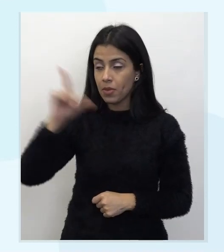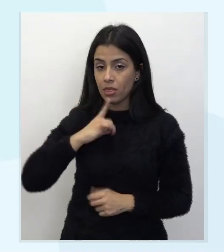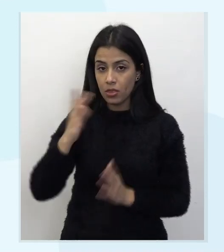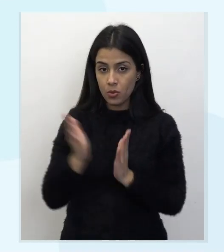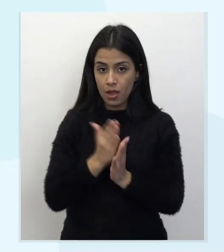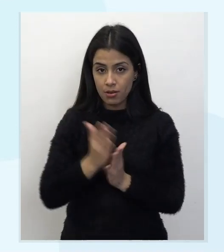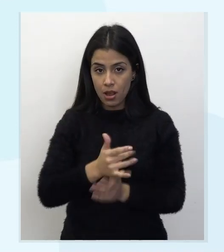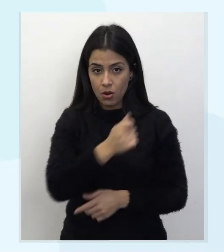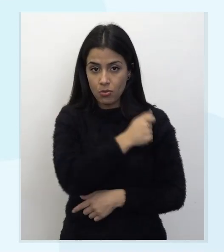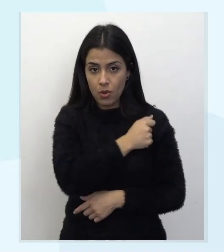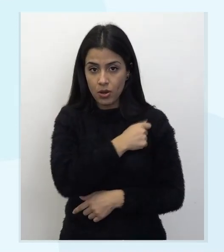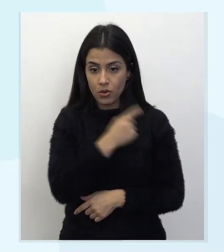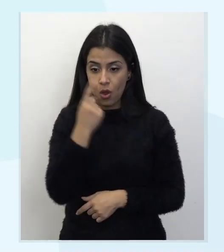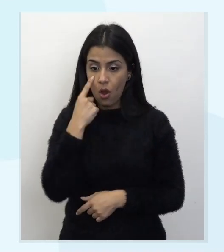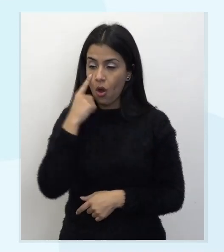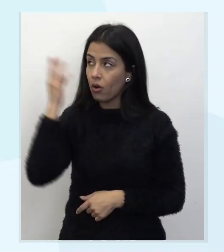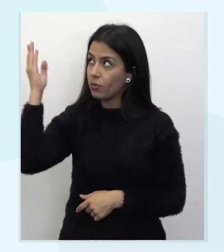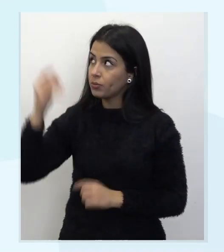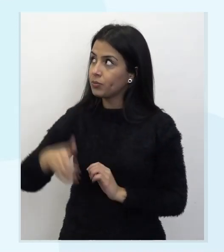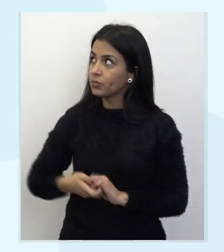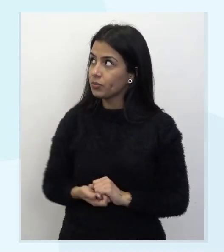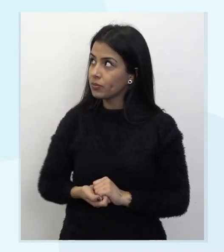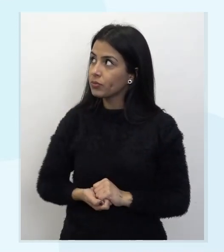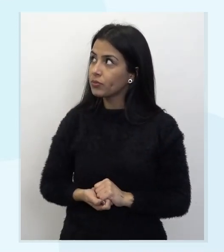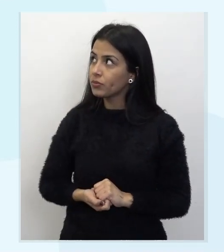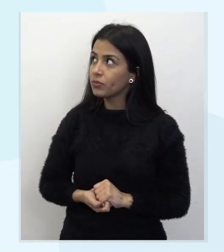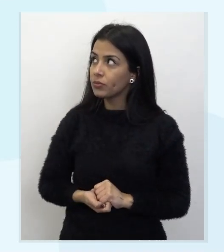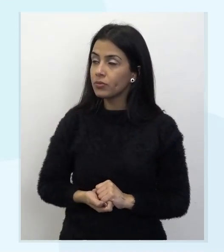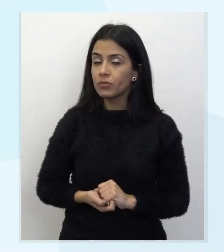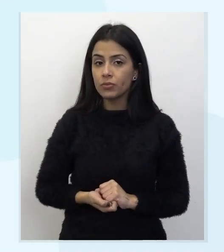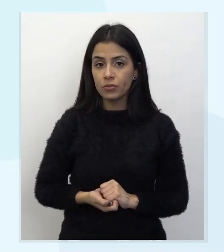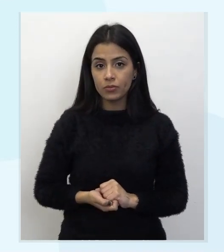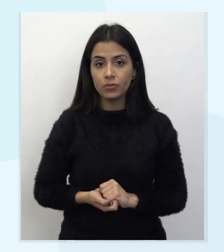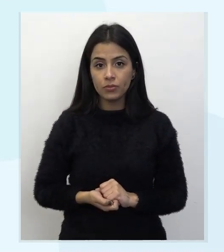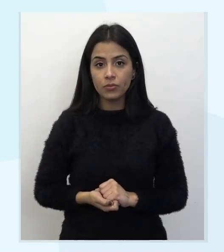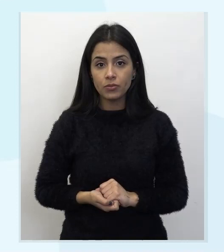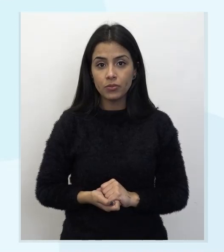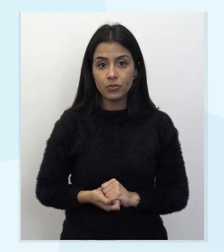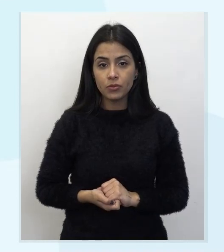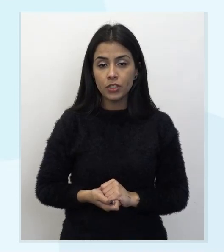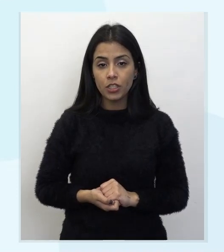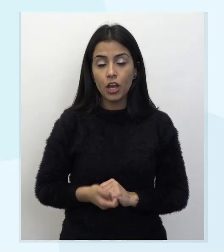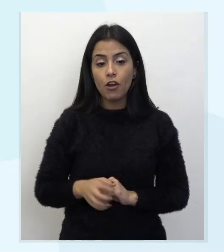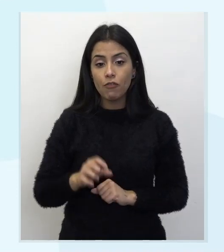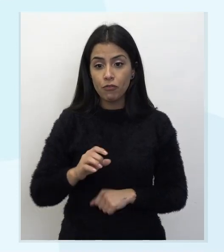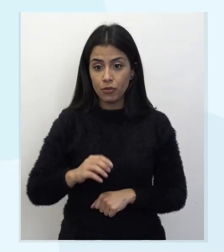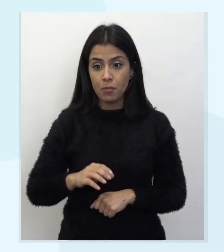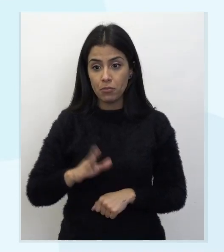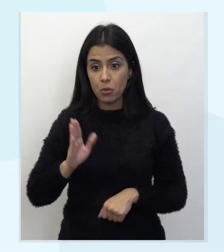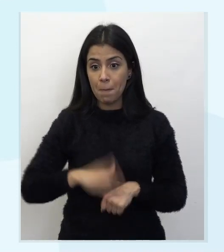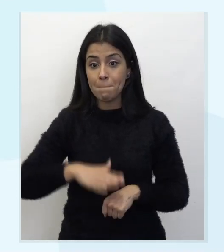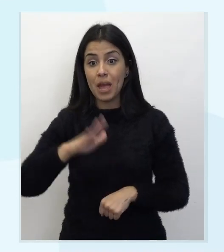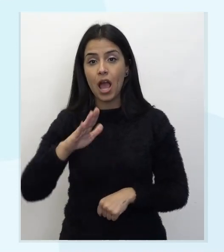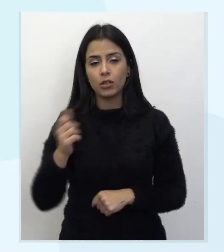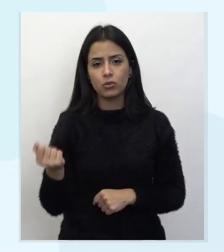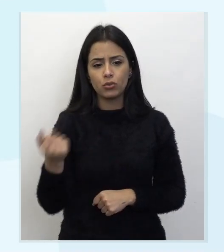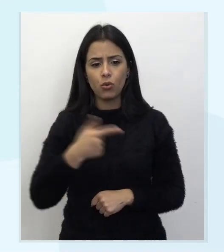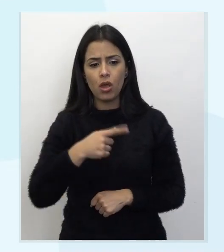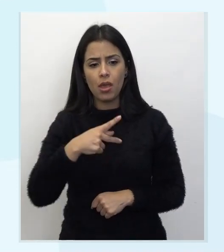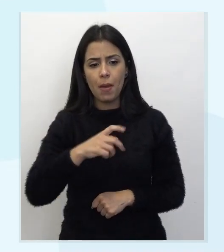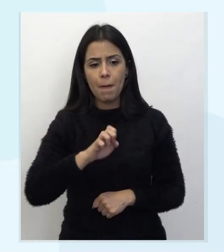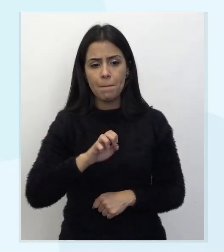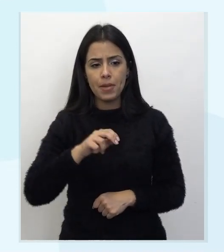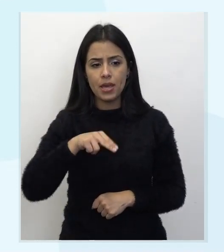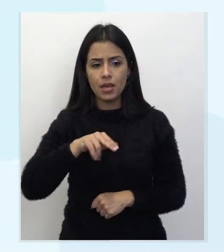Então, olha só, Império de Alexandre, como vocês podem ver, foi muito mais do que a Península Balcânica, tá? A Península Balcânica está